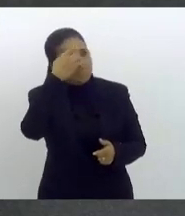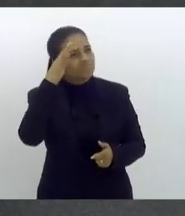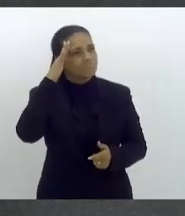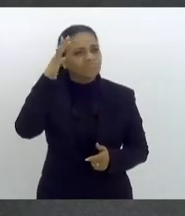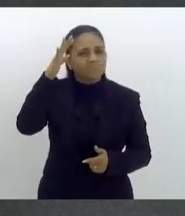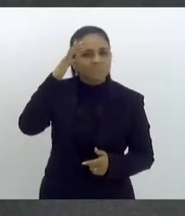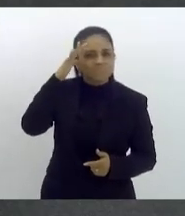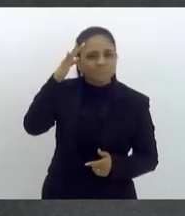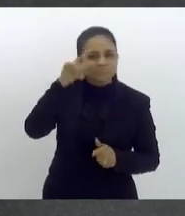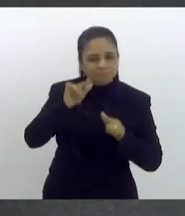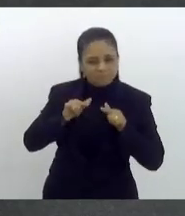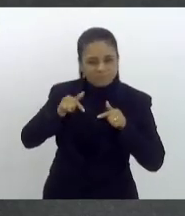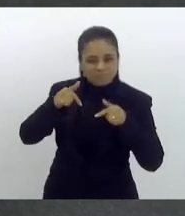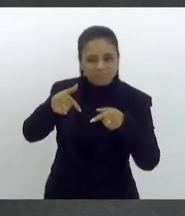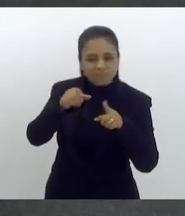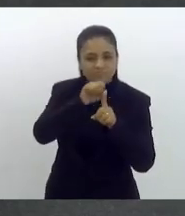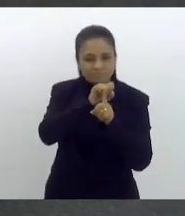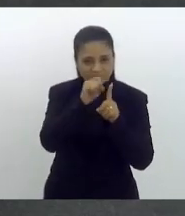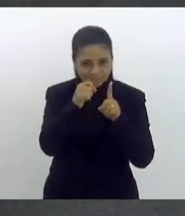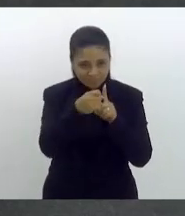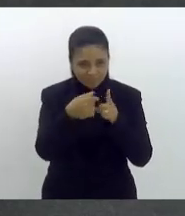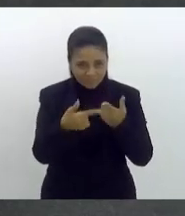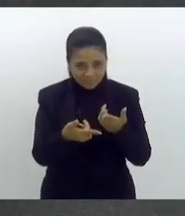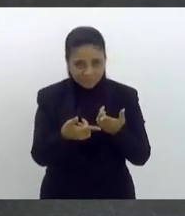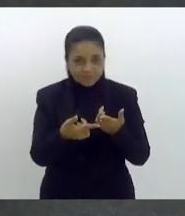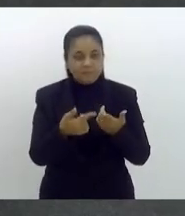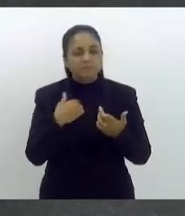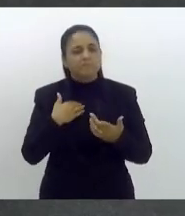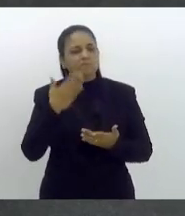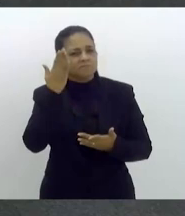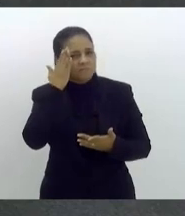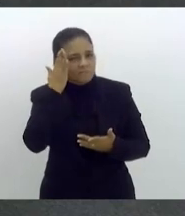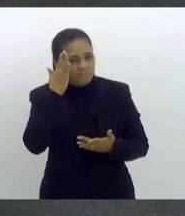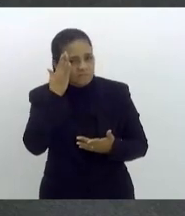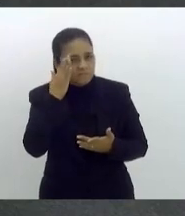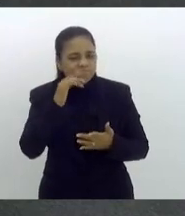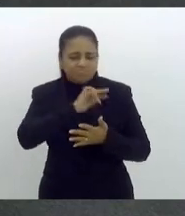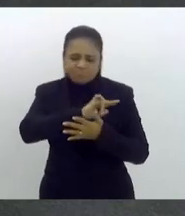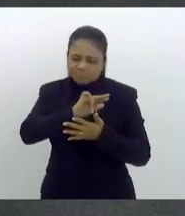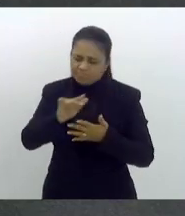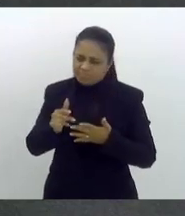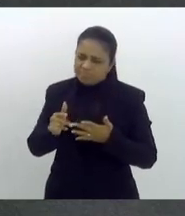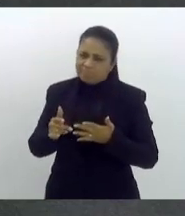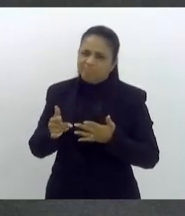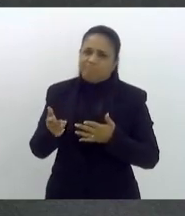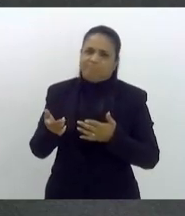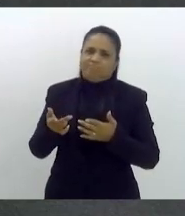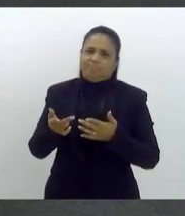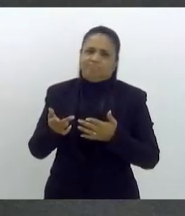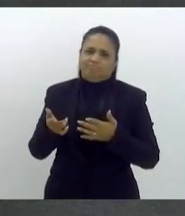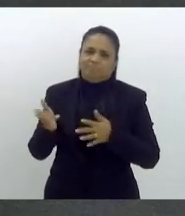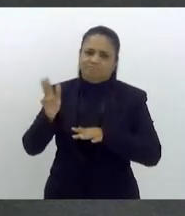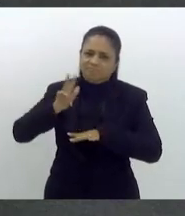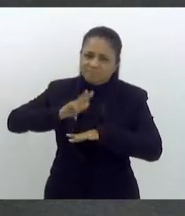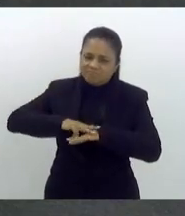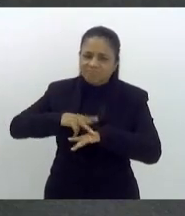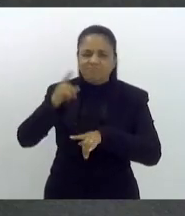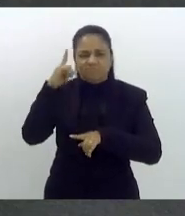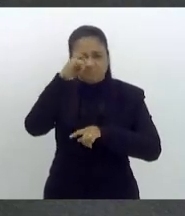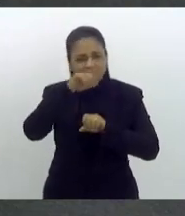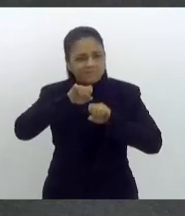pensar que consiga atuar na sociedade e a gente sabe por várias vezes a dificuldade de você ensinar